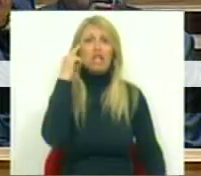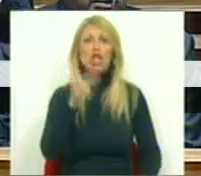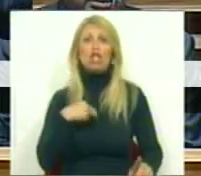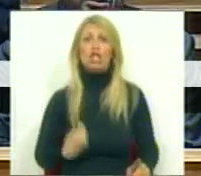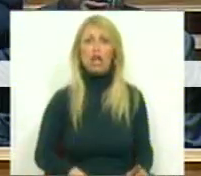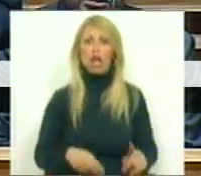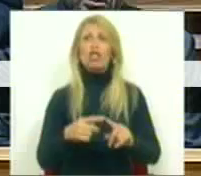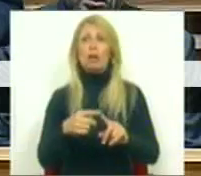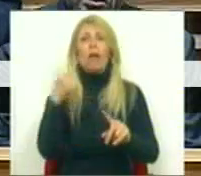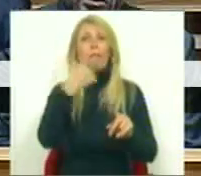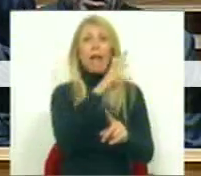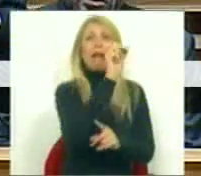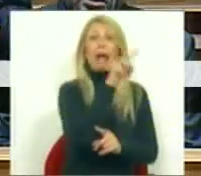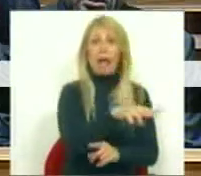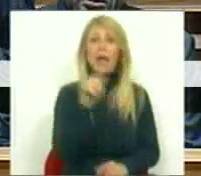REN e a EDP,